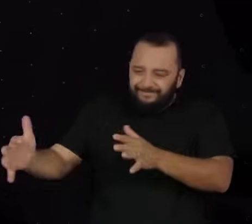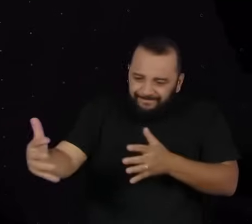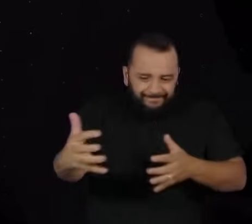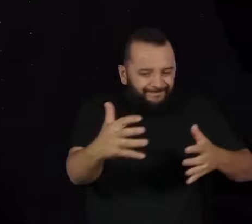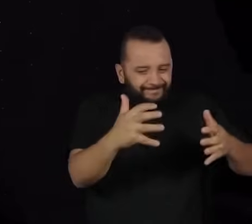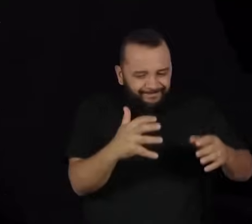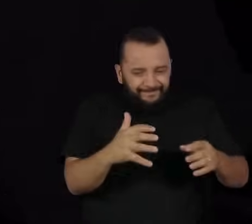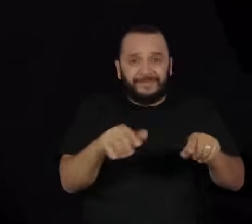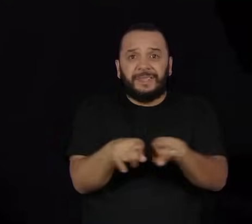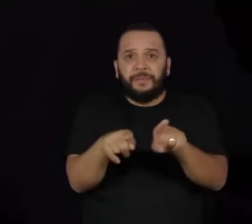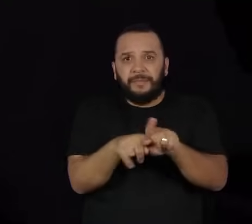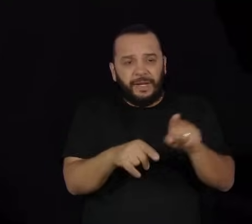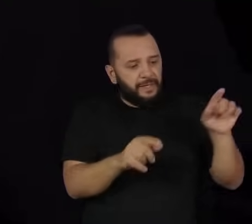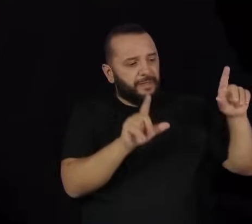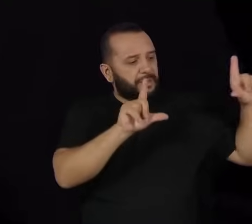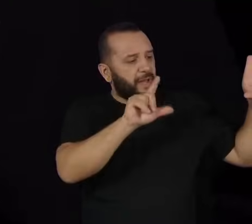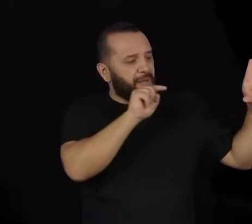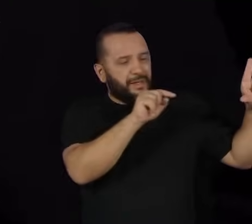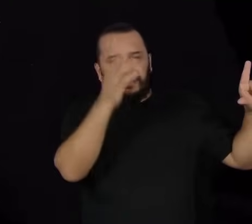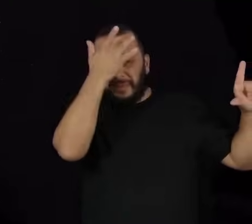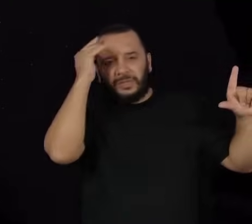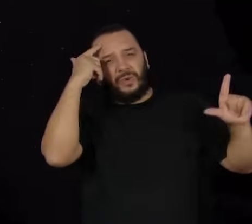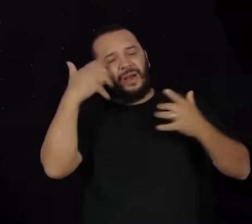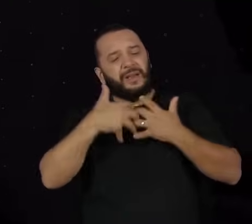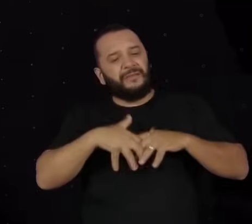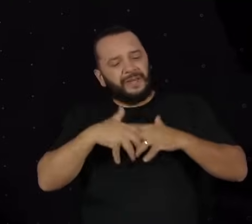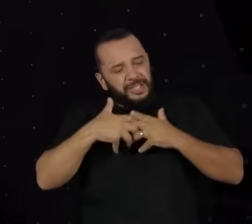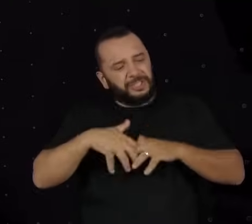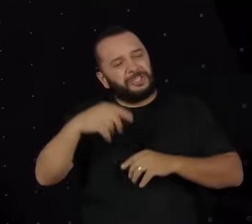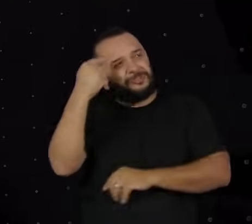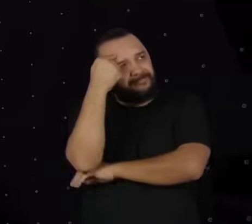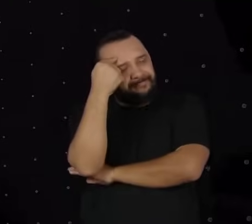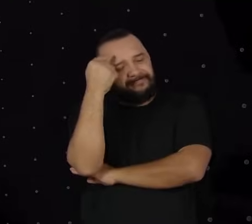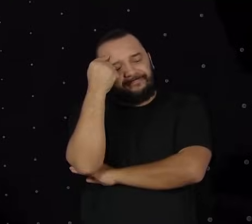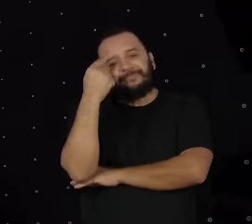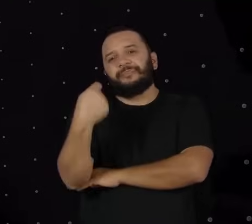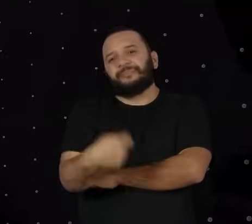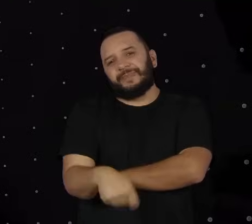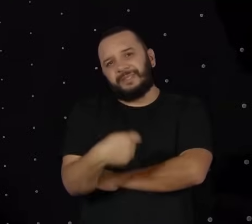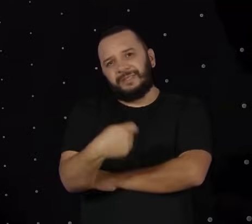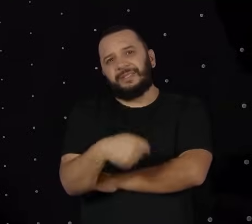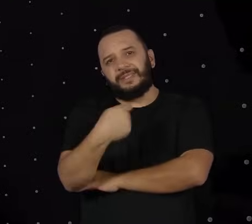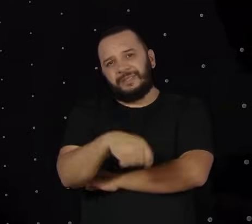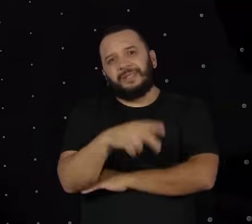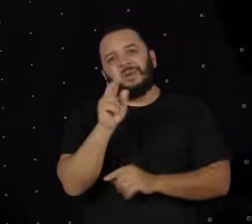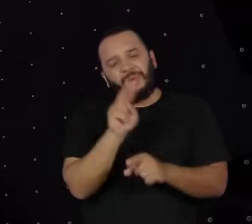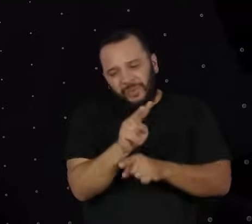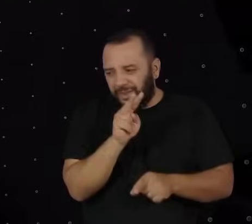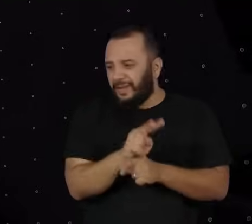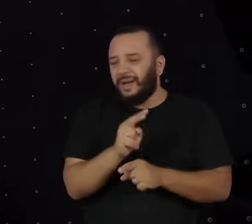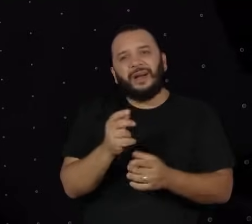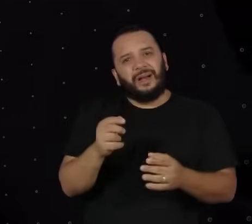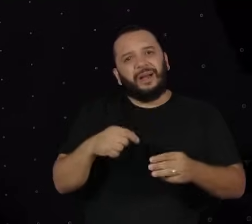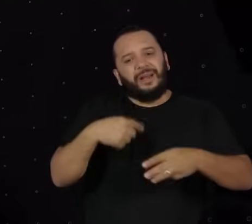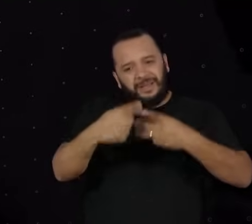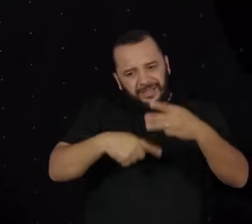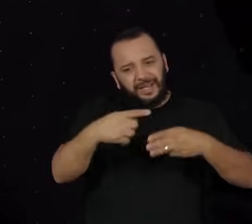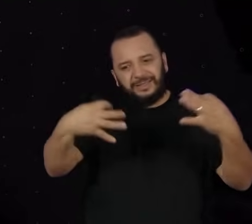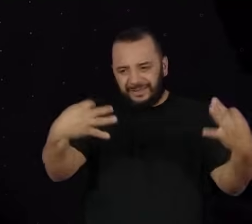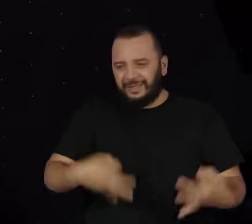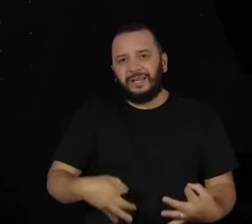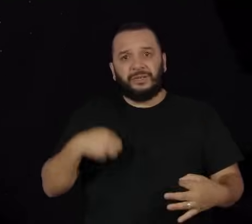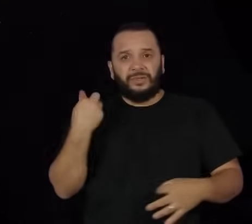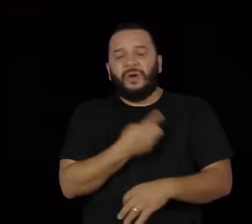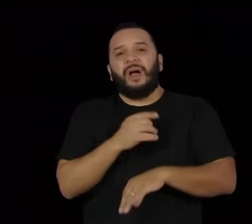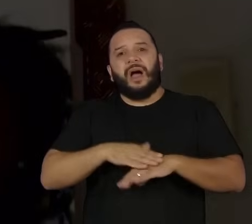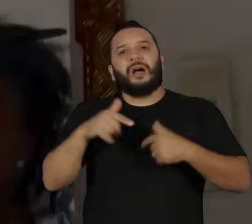as pessoas refletirem sobre a necessidade da gente tomar cuidado com o descarte e com nossa atitude, nosso hábito